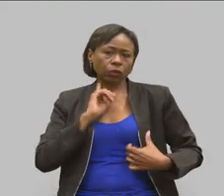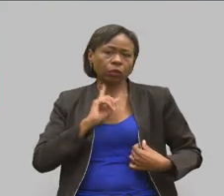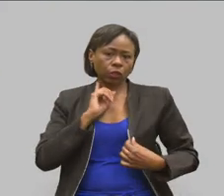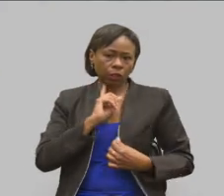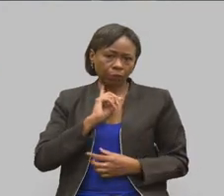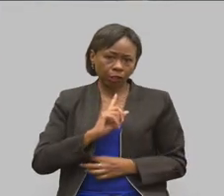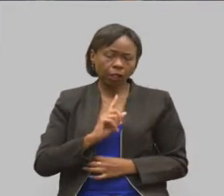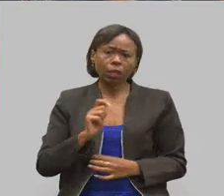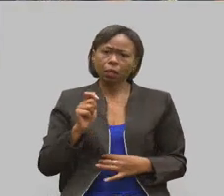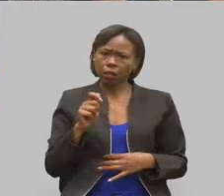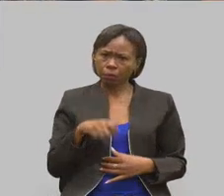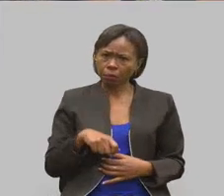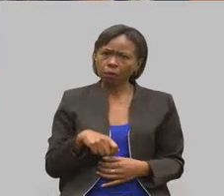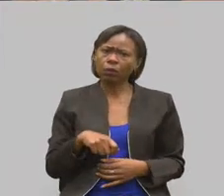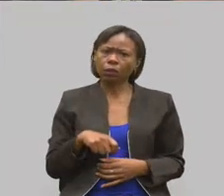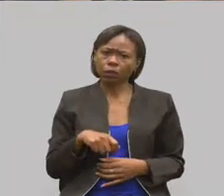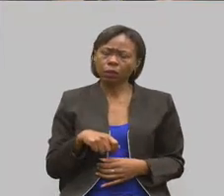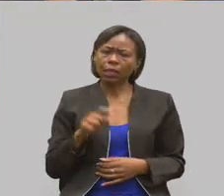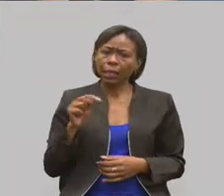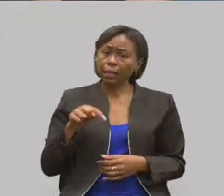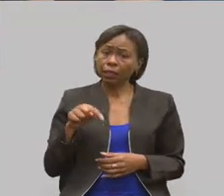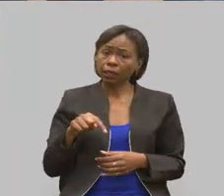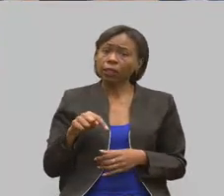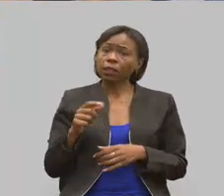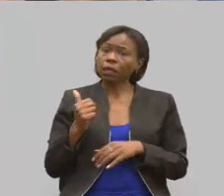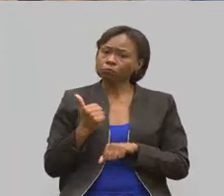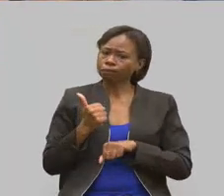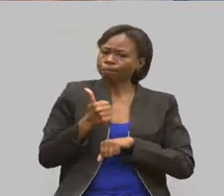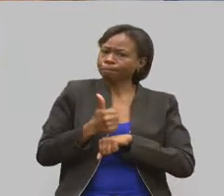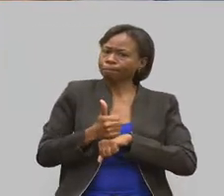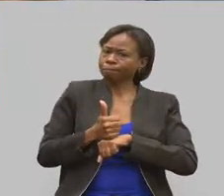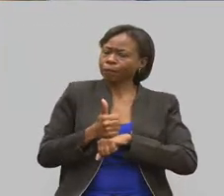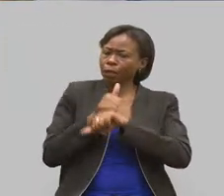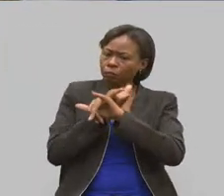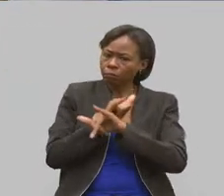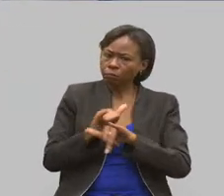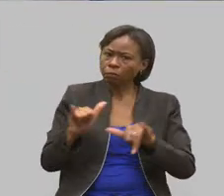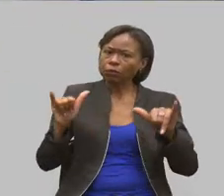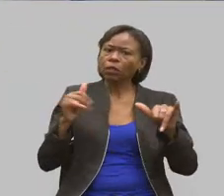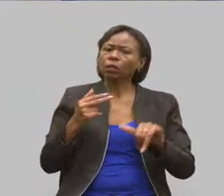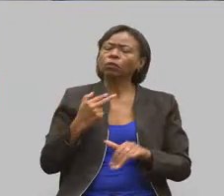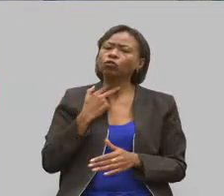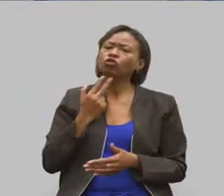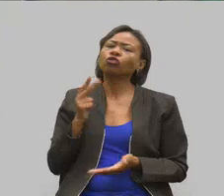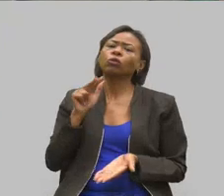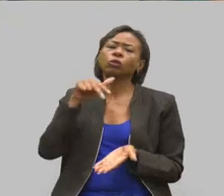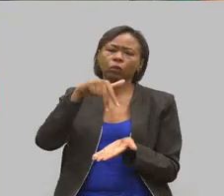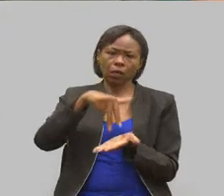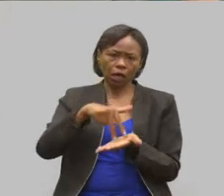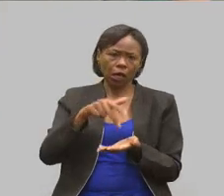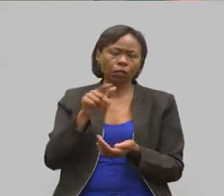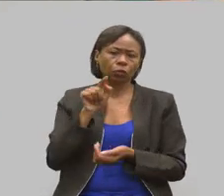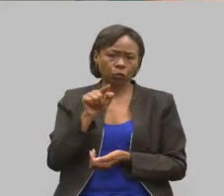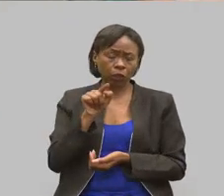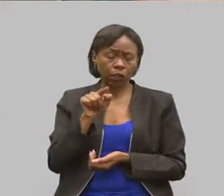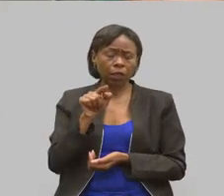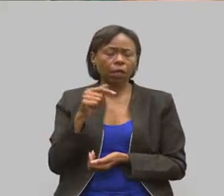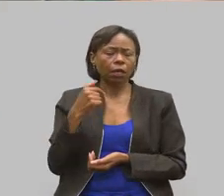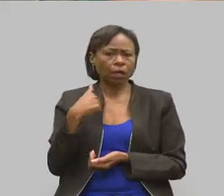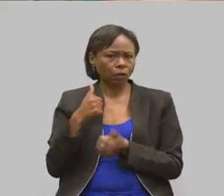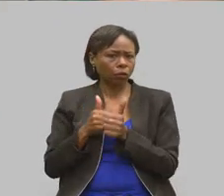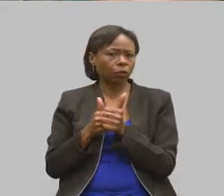essa casa que é porta-voz contem eu tenho certeza e acompanho o trabalho do Crefito aqui nesta